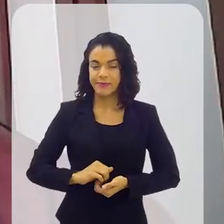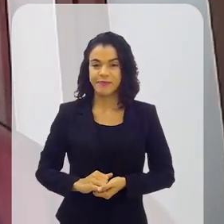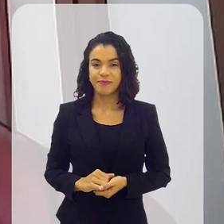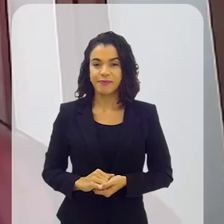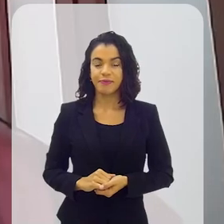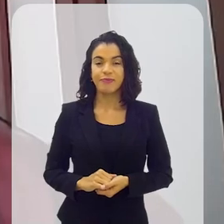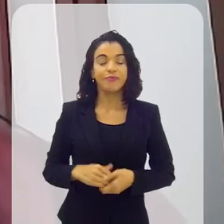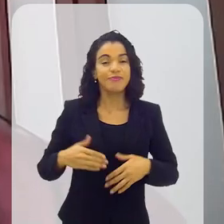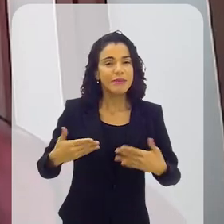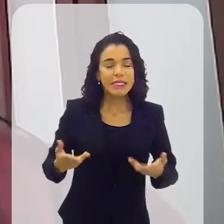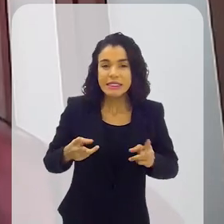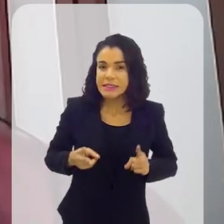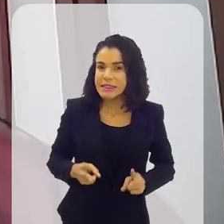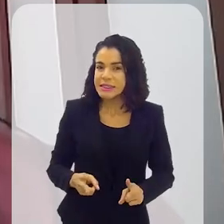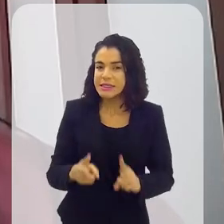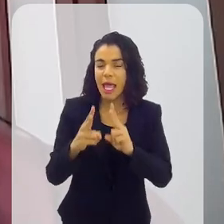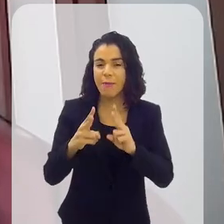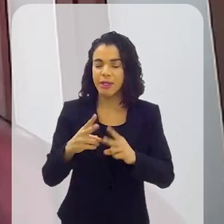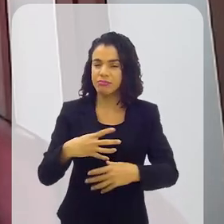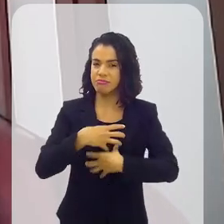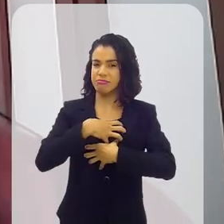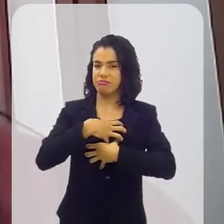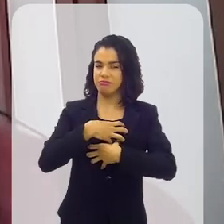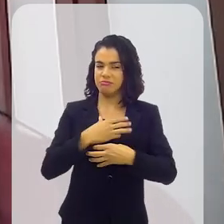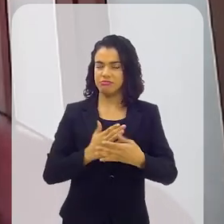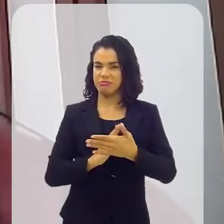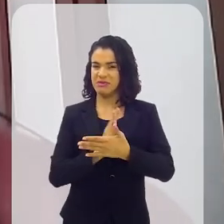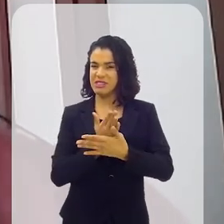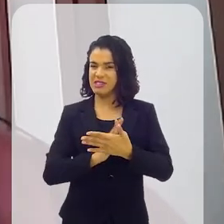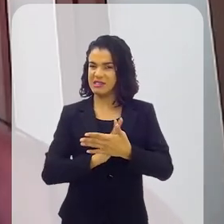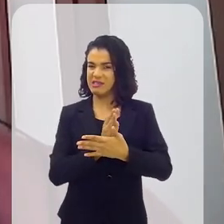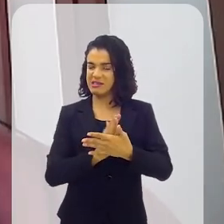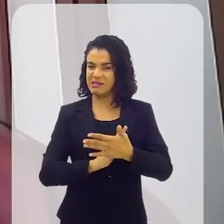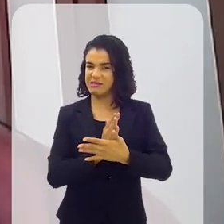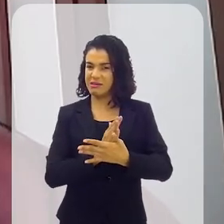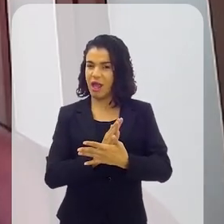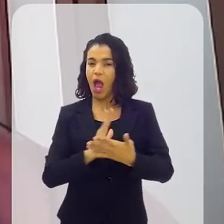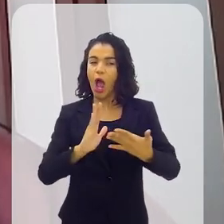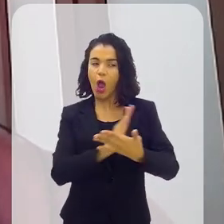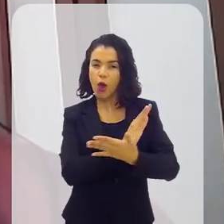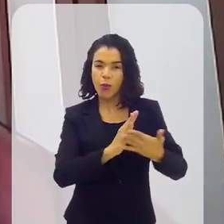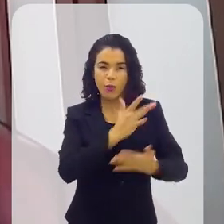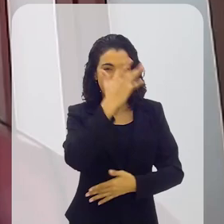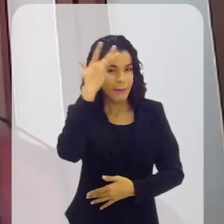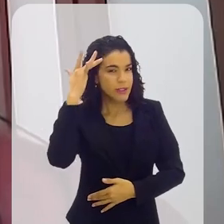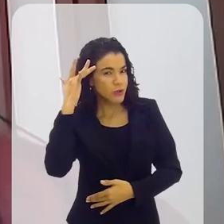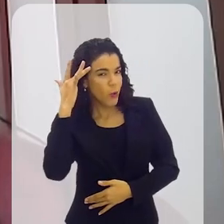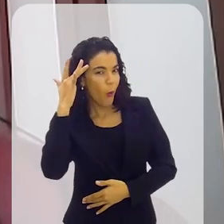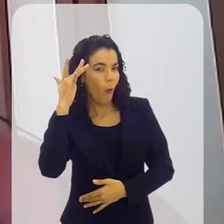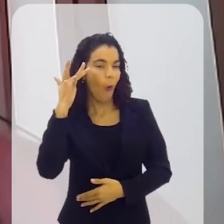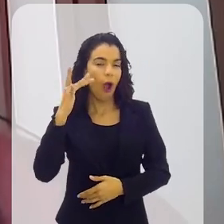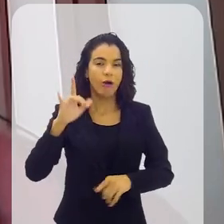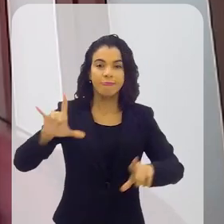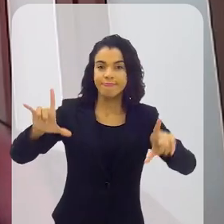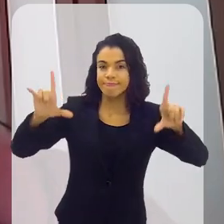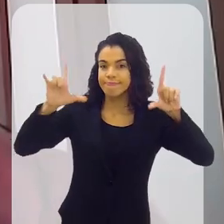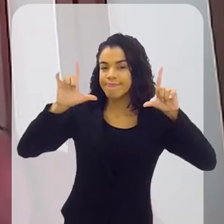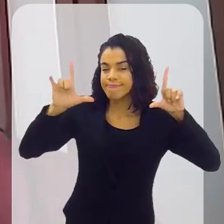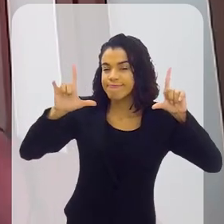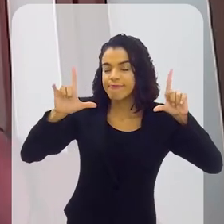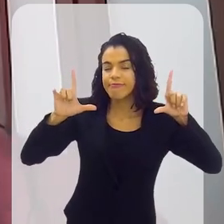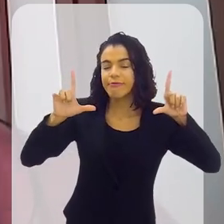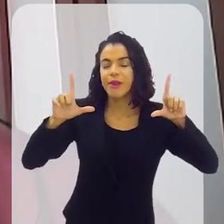brasileiro, ele sempre incomodou, de uma certa forma, alguém, principalmente alguém da mídia,